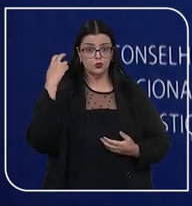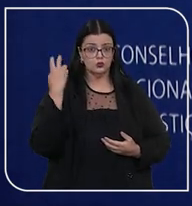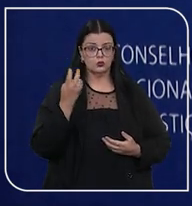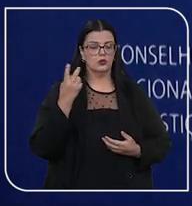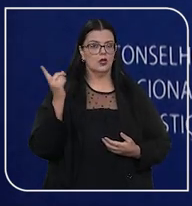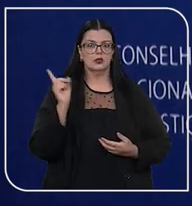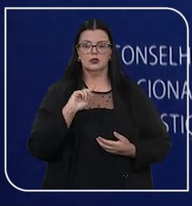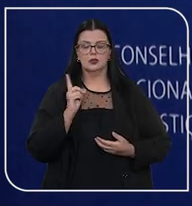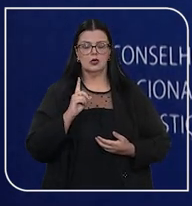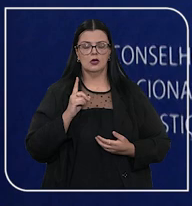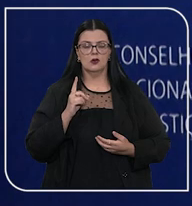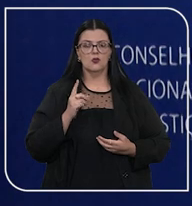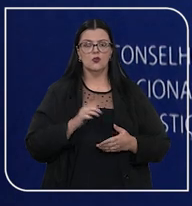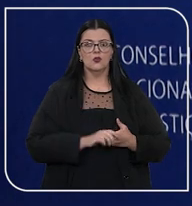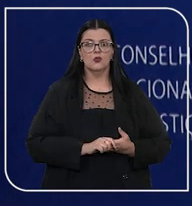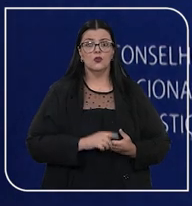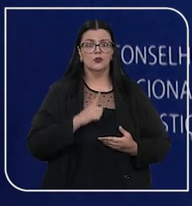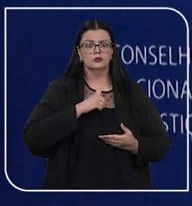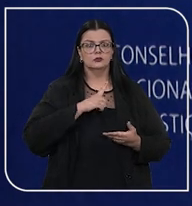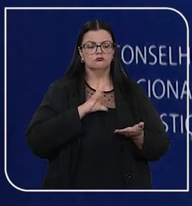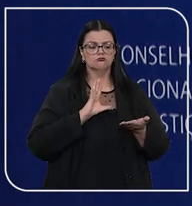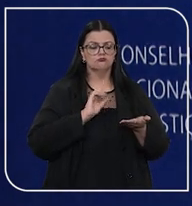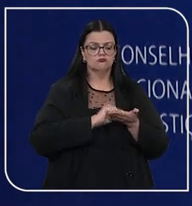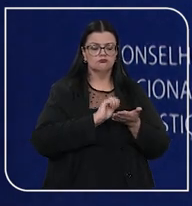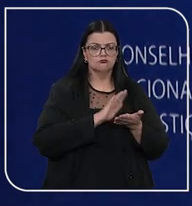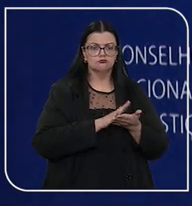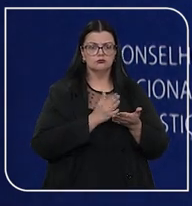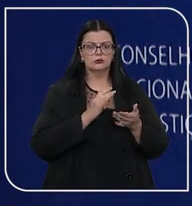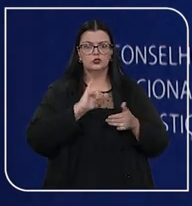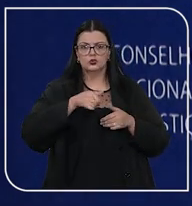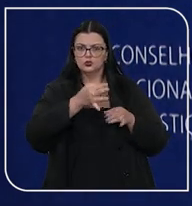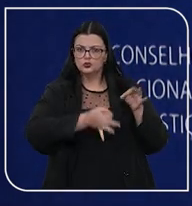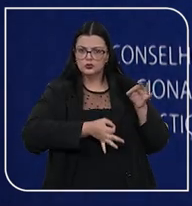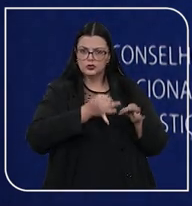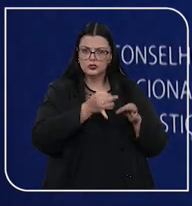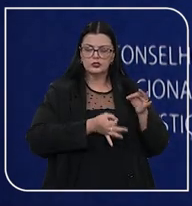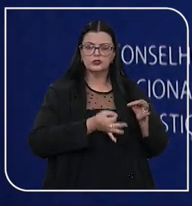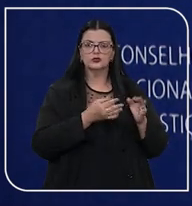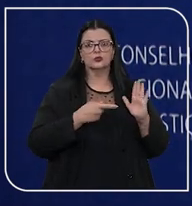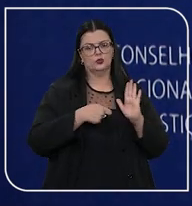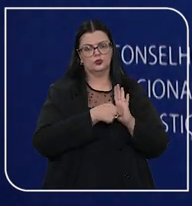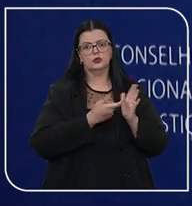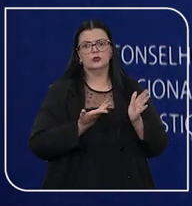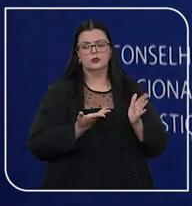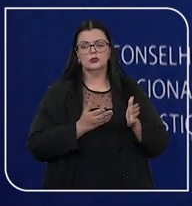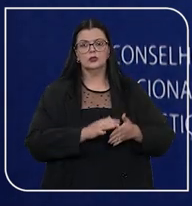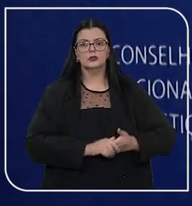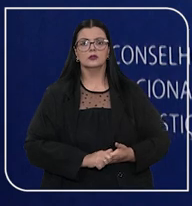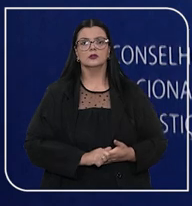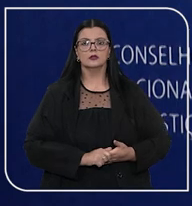indígena prega, o que o ordenamento jurídico vigente